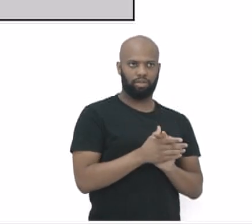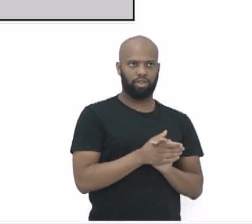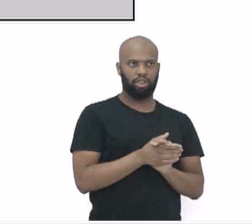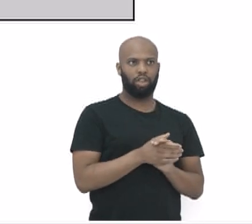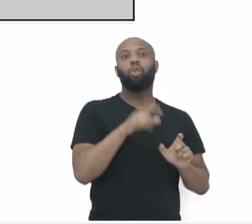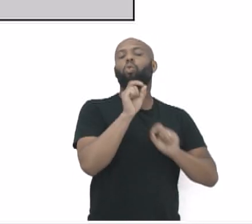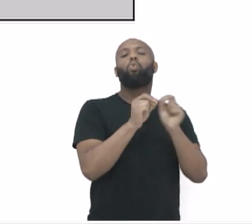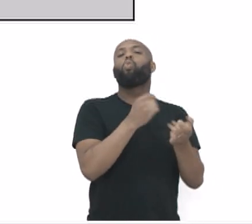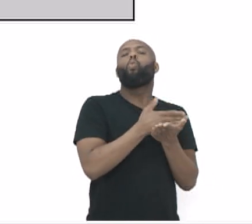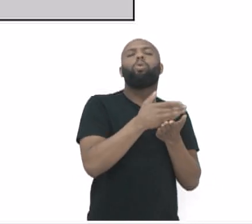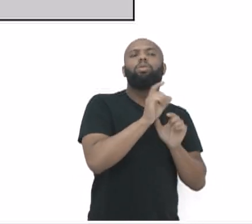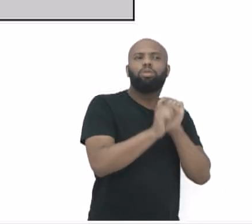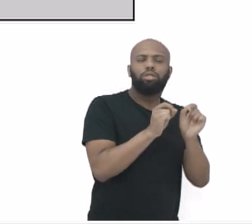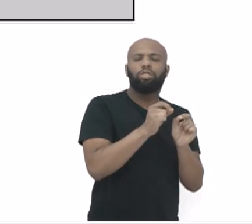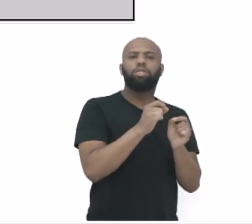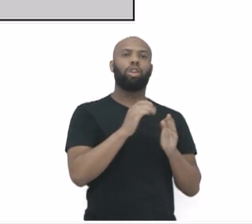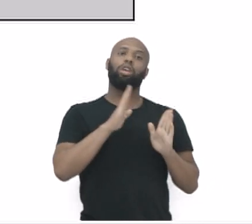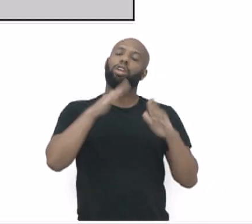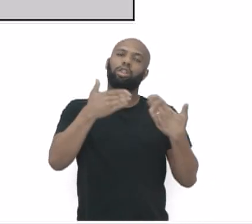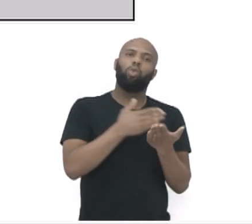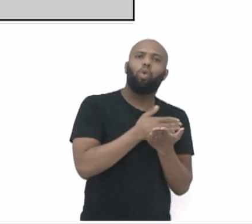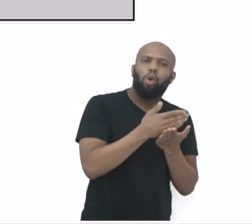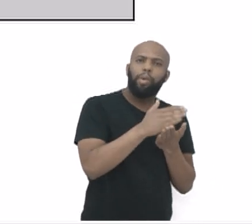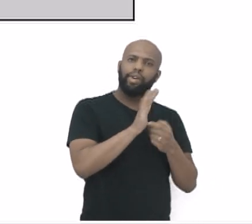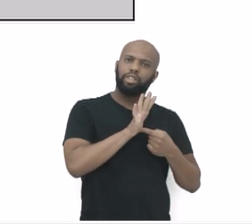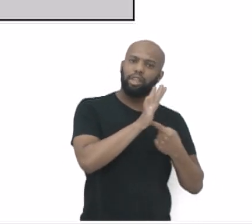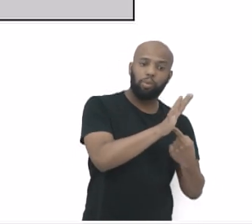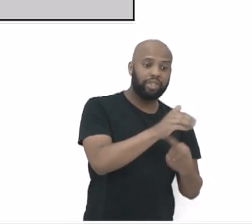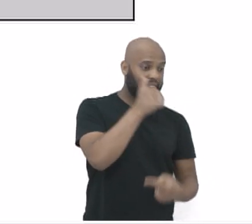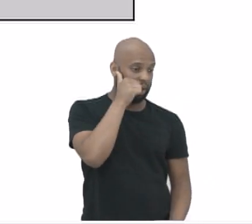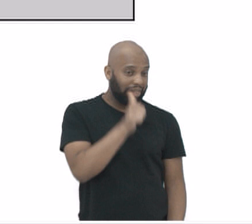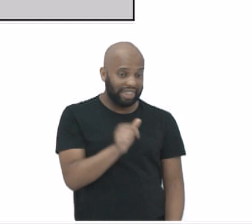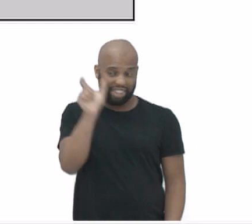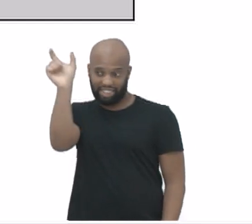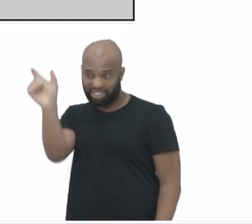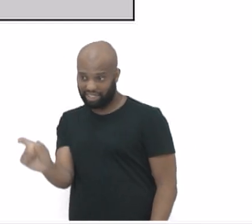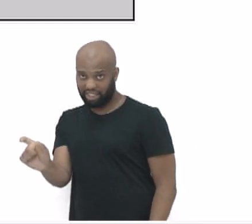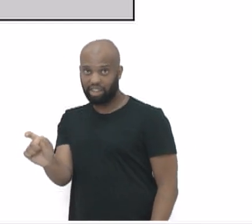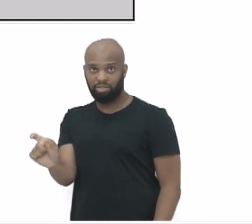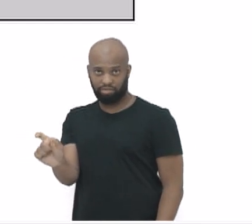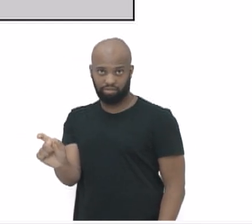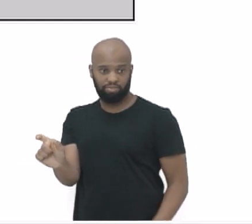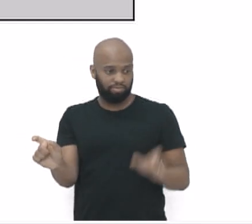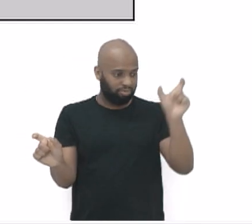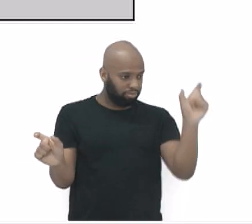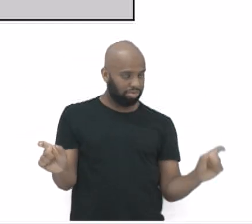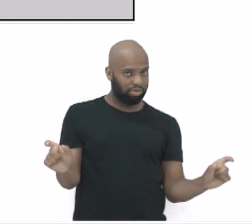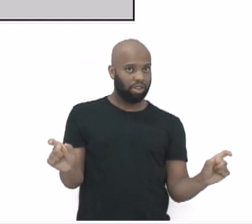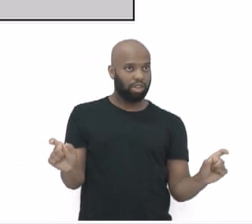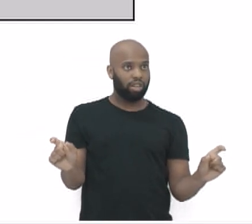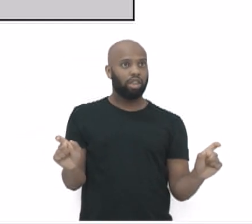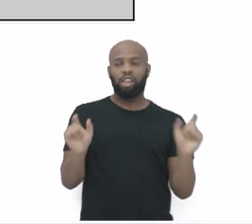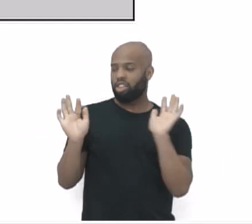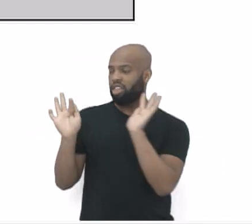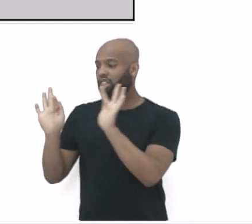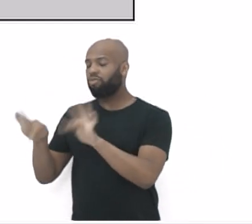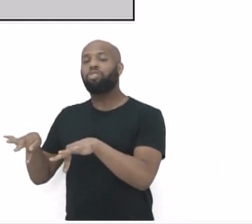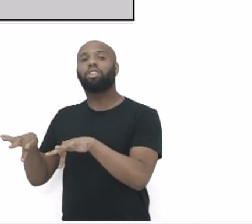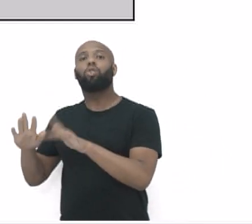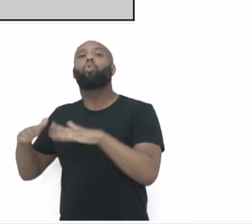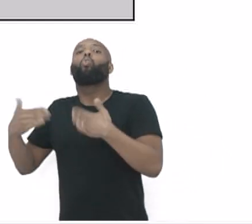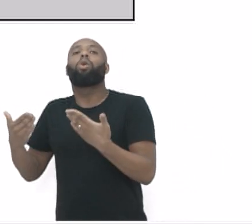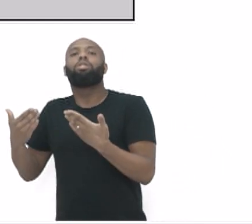pouquinho do lugar onde acontece a história. Veja que no conto Felicidade Clandestina a gente tem a descrição do antagonista,